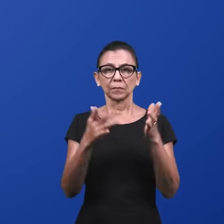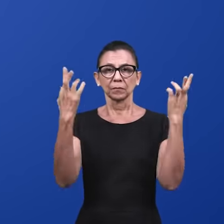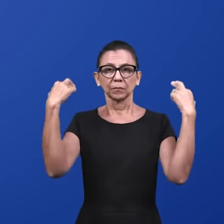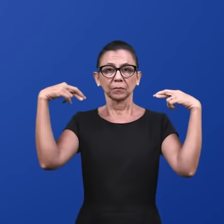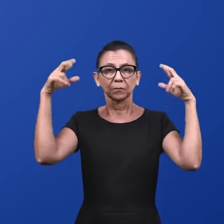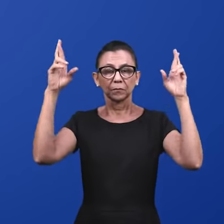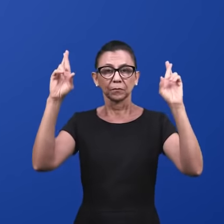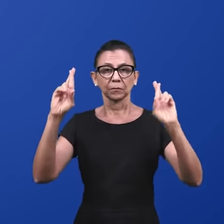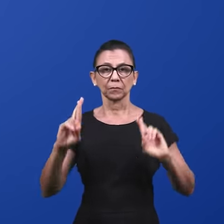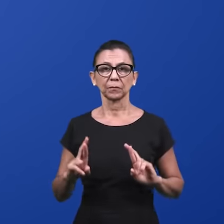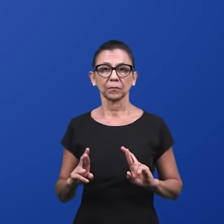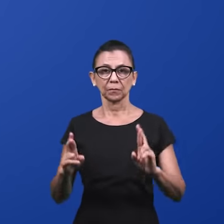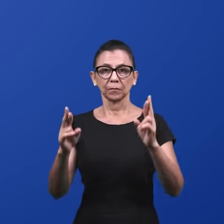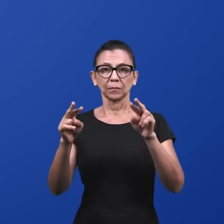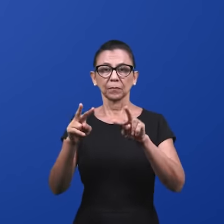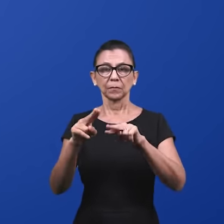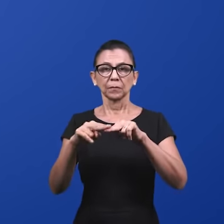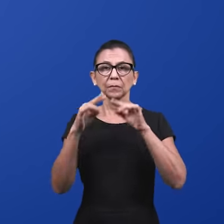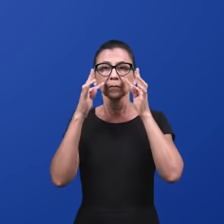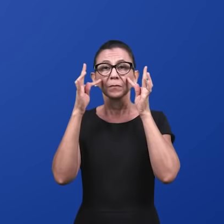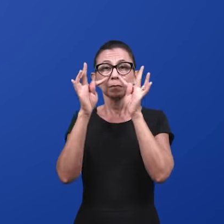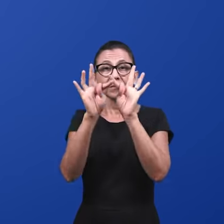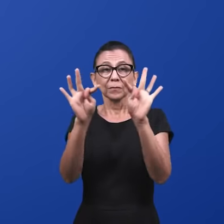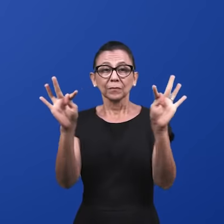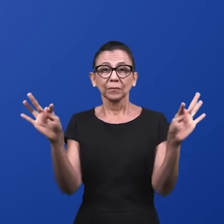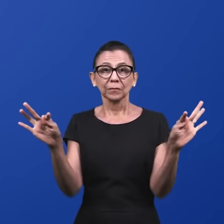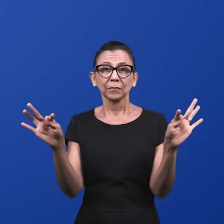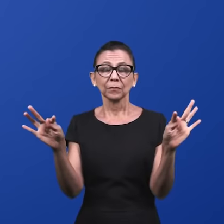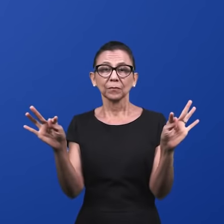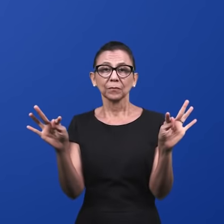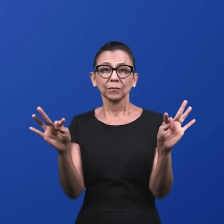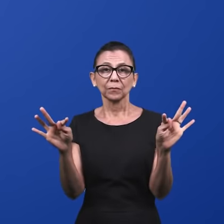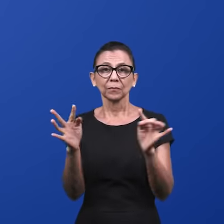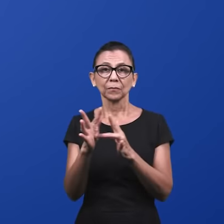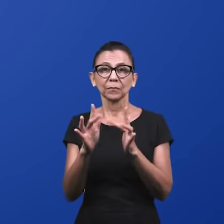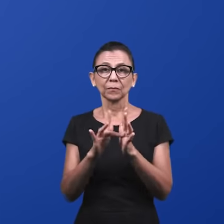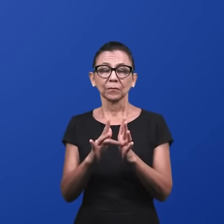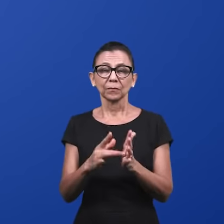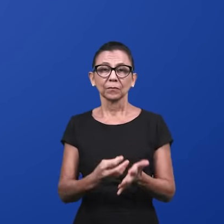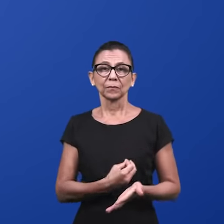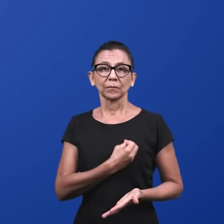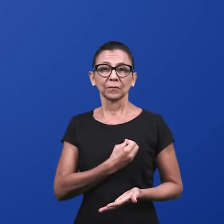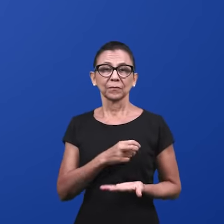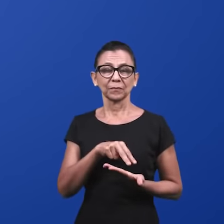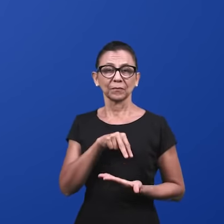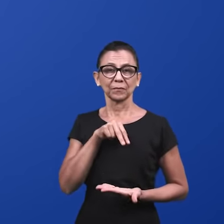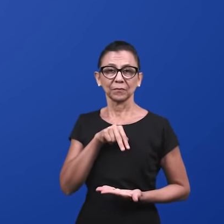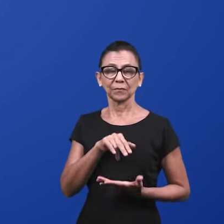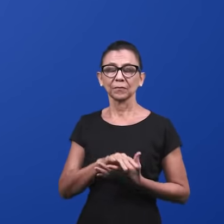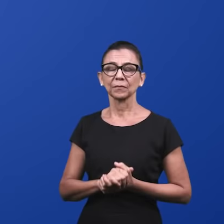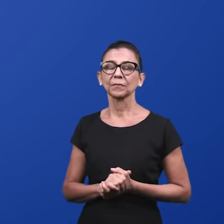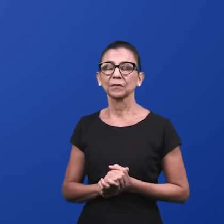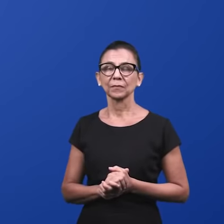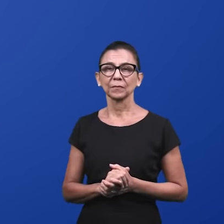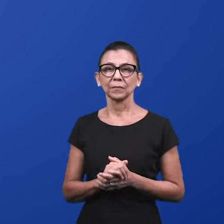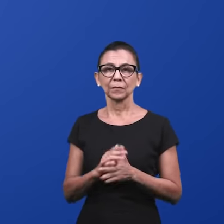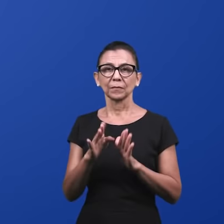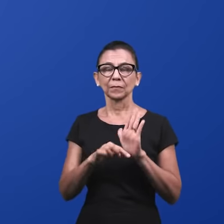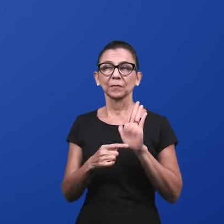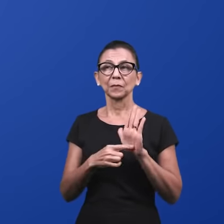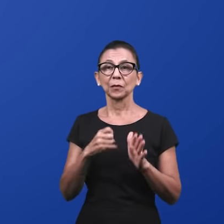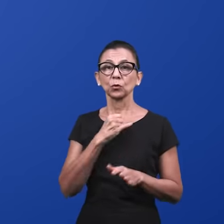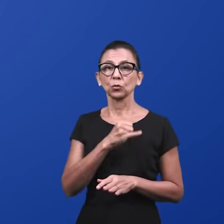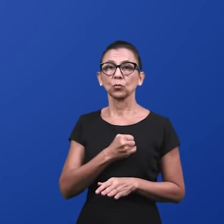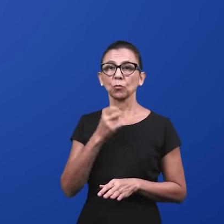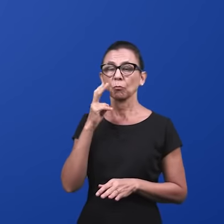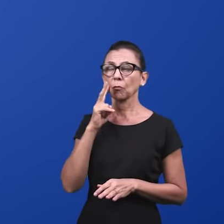as suas vidas até a morte. Aqui é quando João viu os servos de Deus já na eternidade, viu as